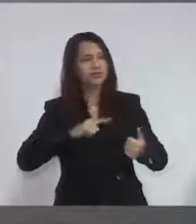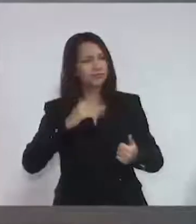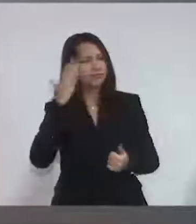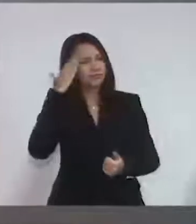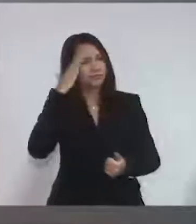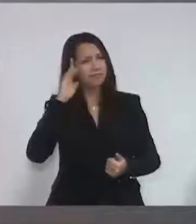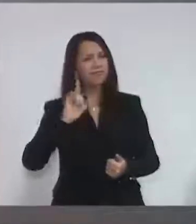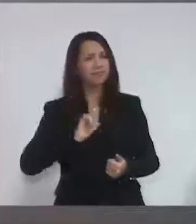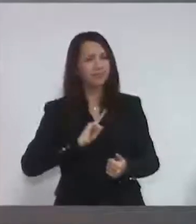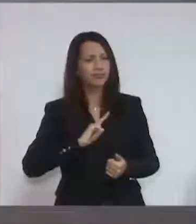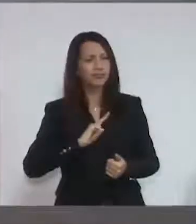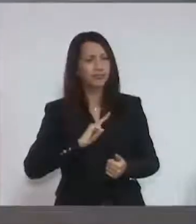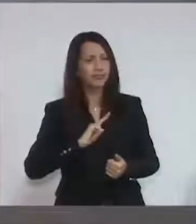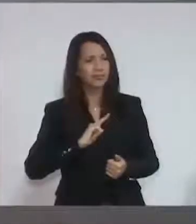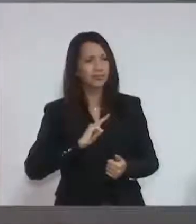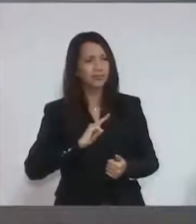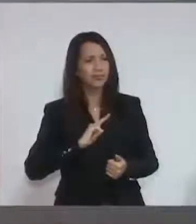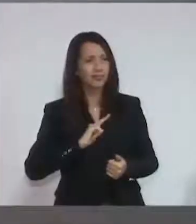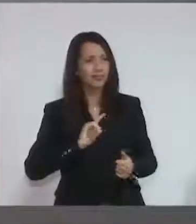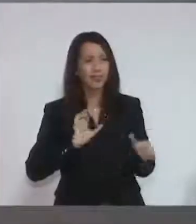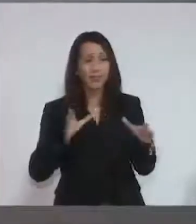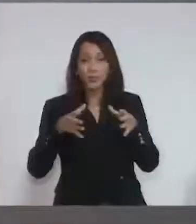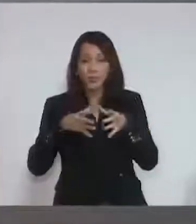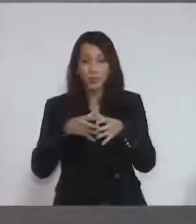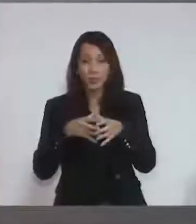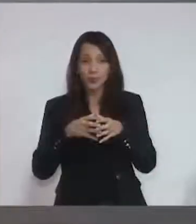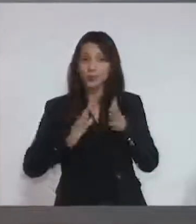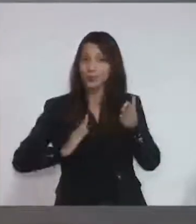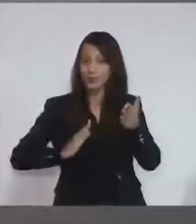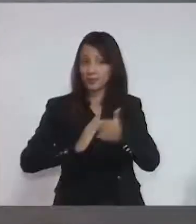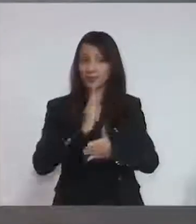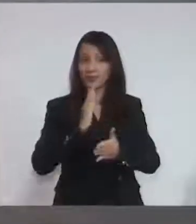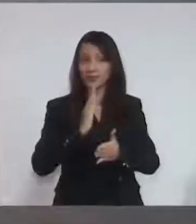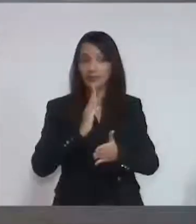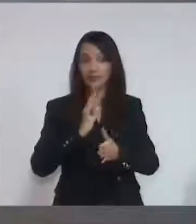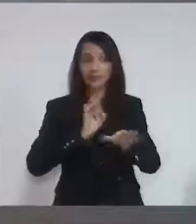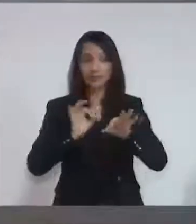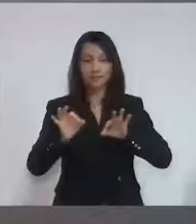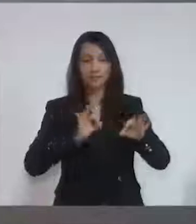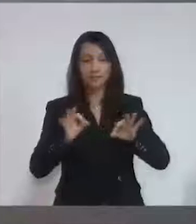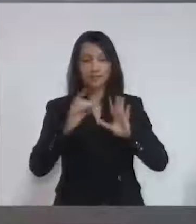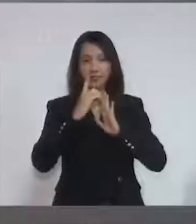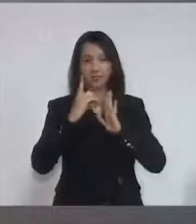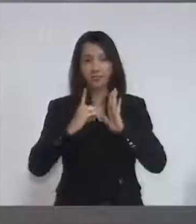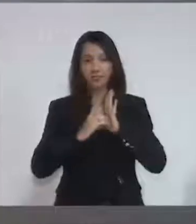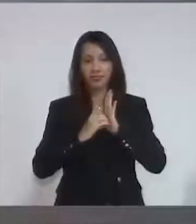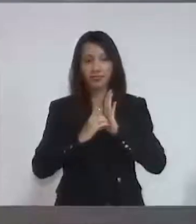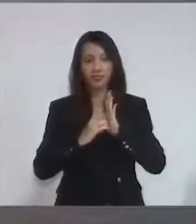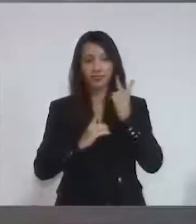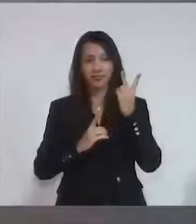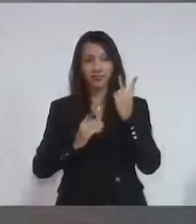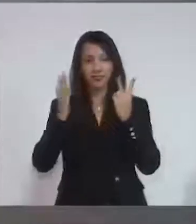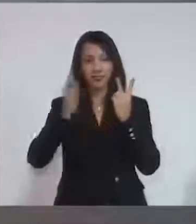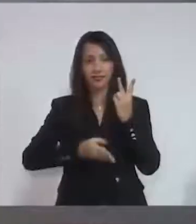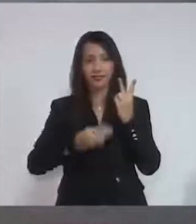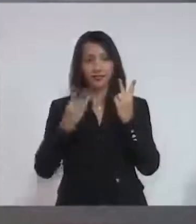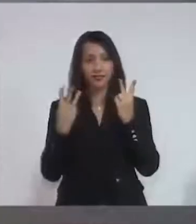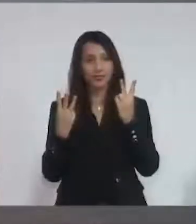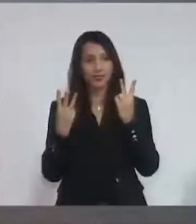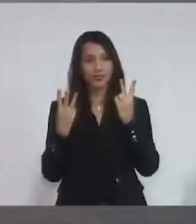entendem que o quórum para aprovação do projeto de decreto é de 2/3.